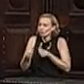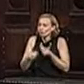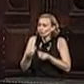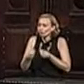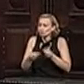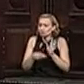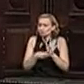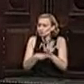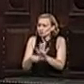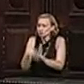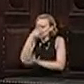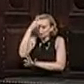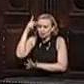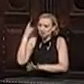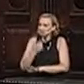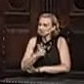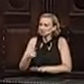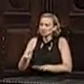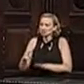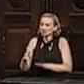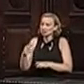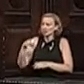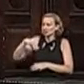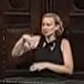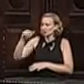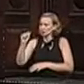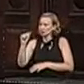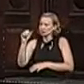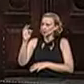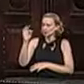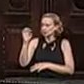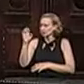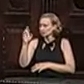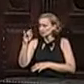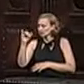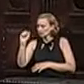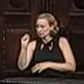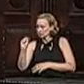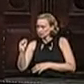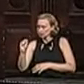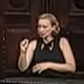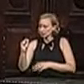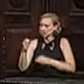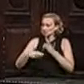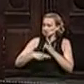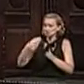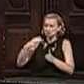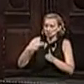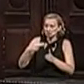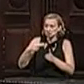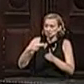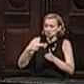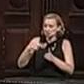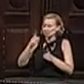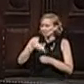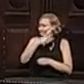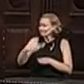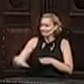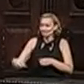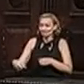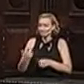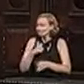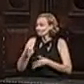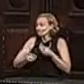atendimento, sem materiais, sem equipamentos, com cirurgias eletivas sendo canceladas, para,